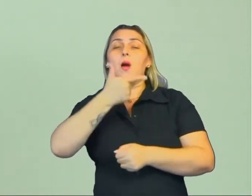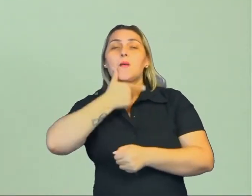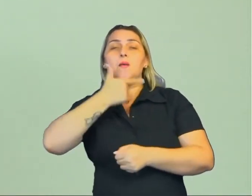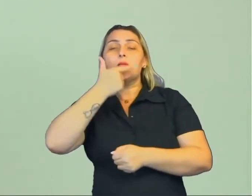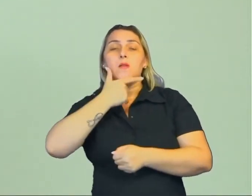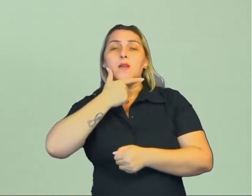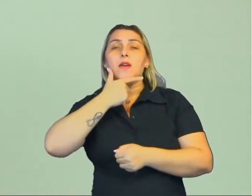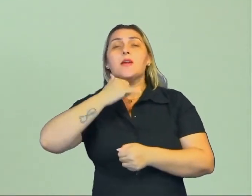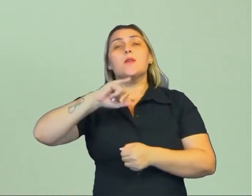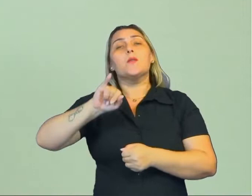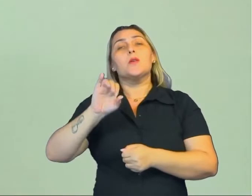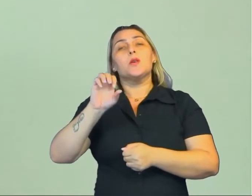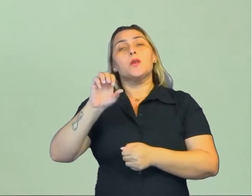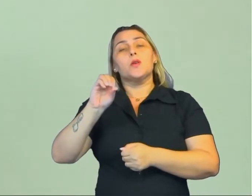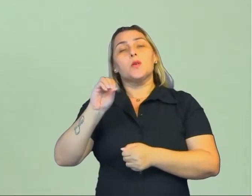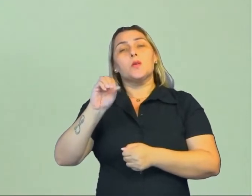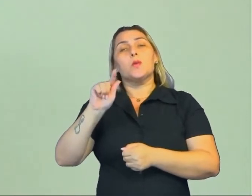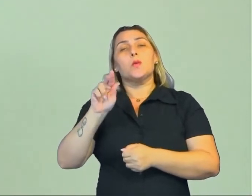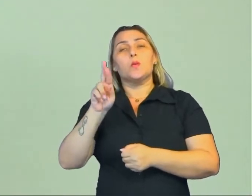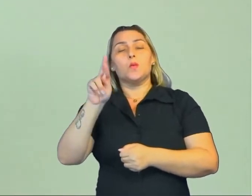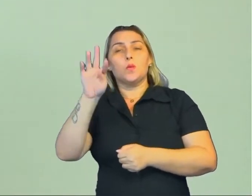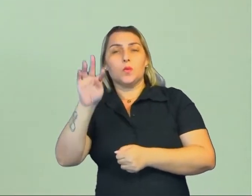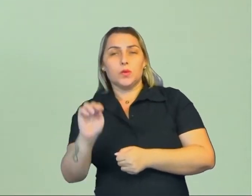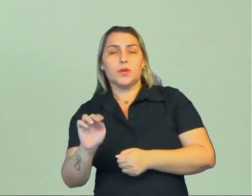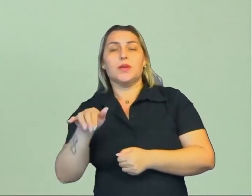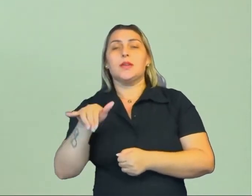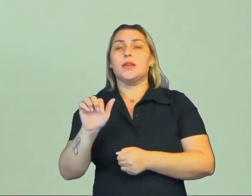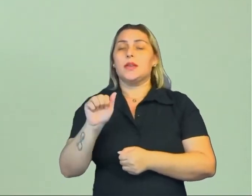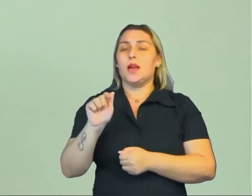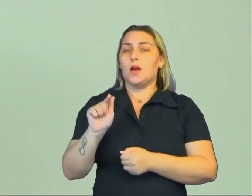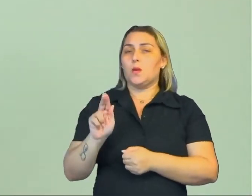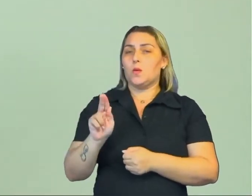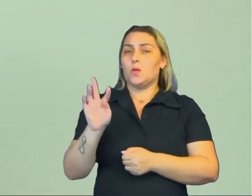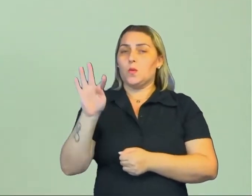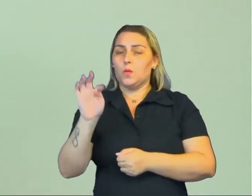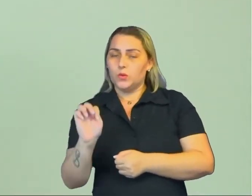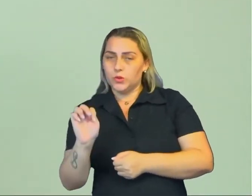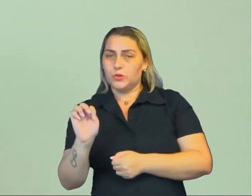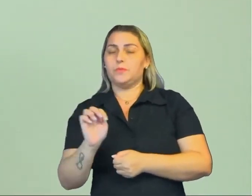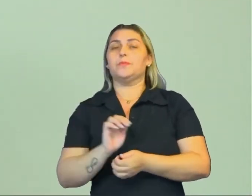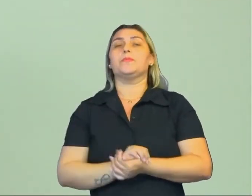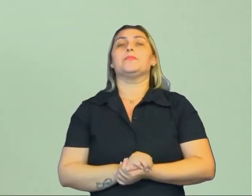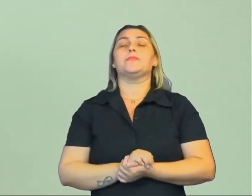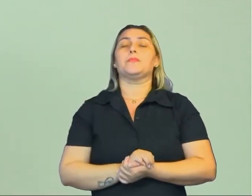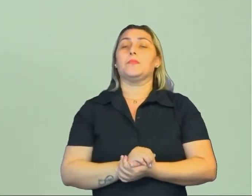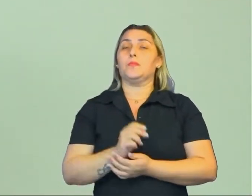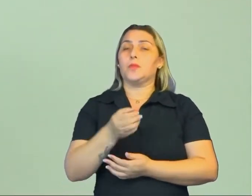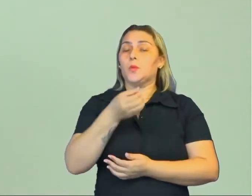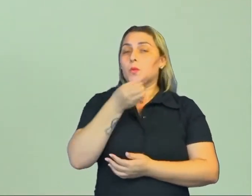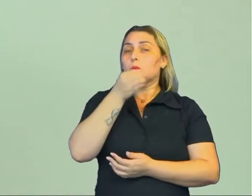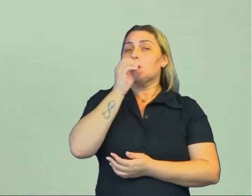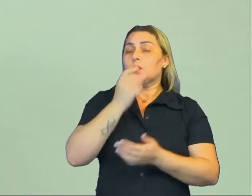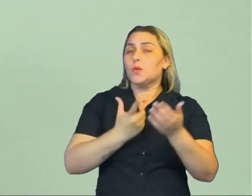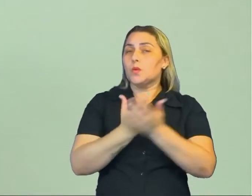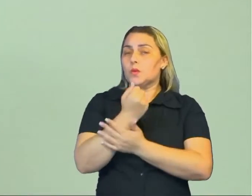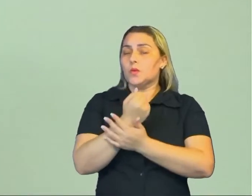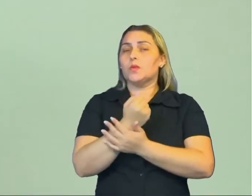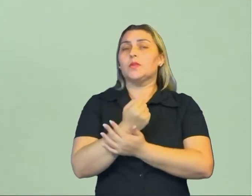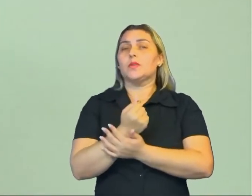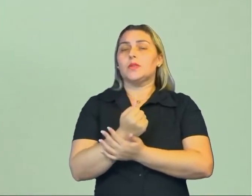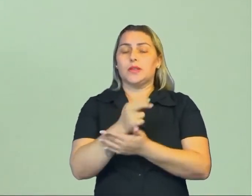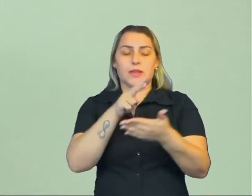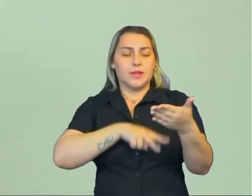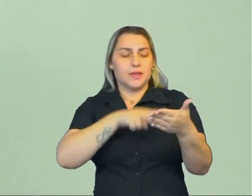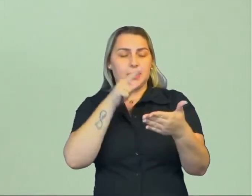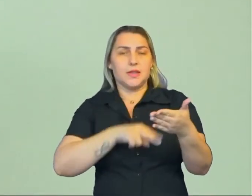queijo, o iogurte, aquele fermentadinho Yakult que muita gente toma. Ali tem, quando você compra, você ainda lê